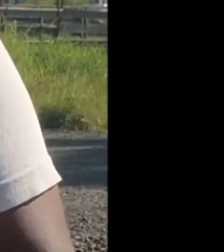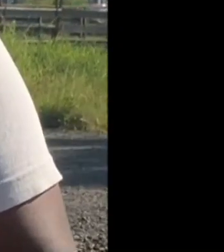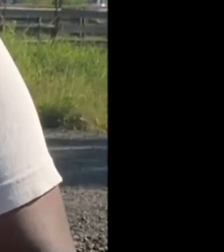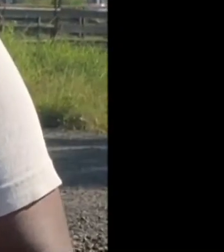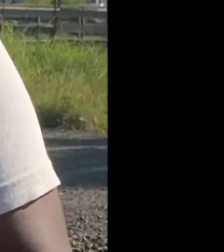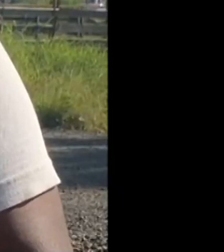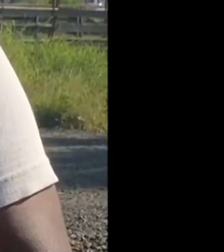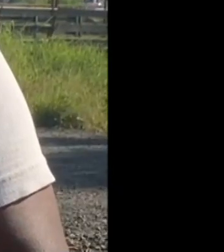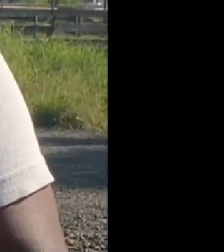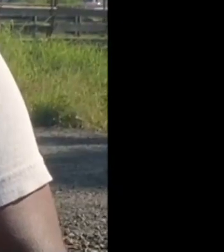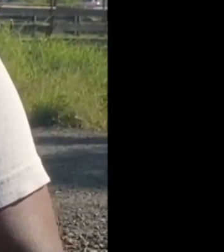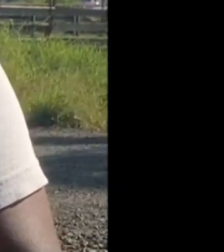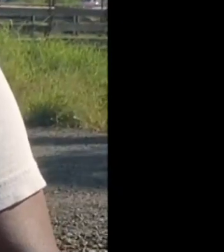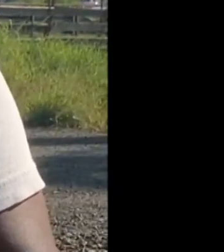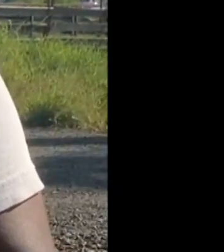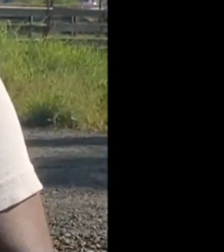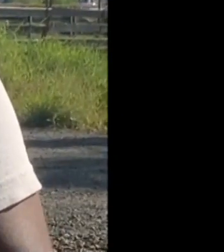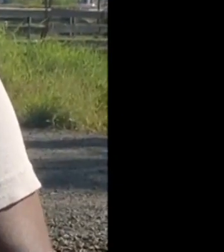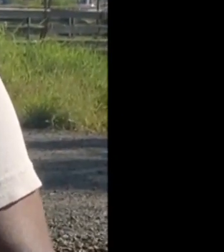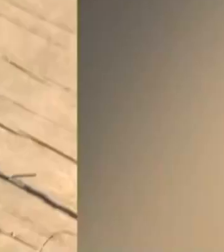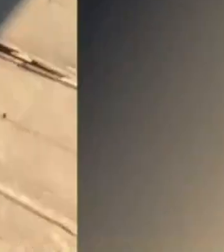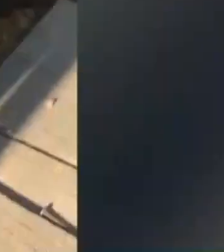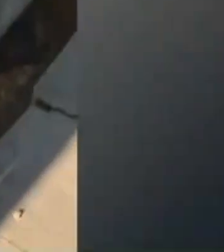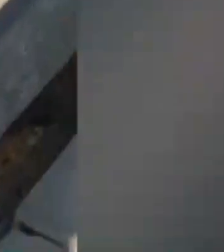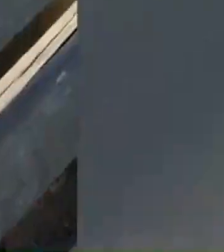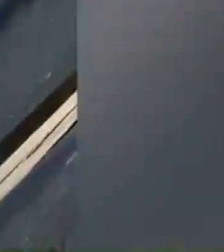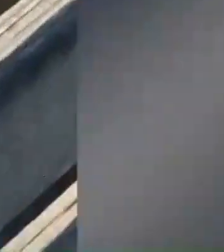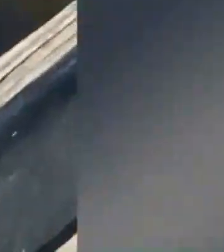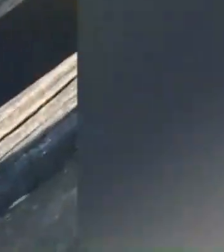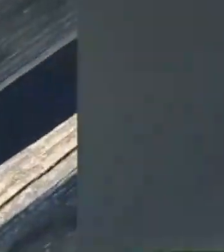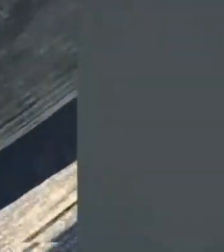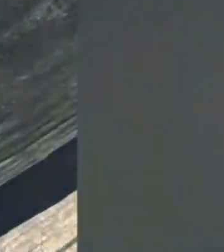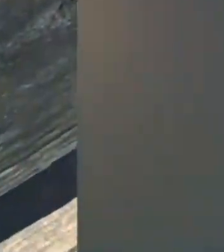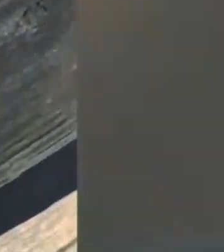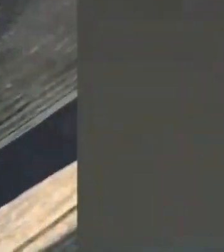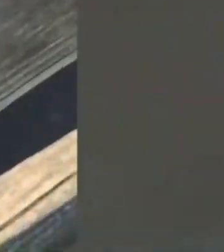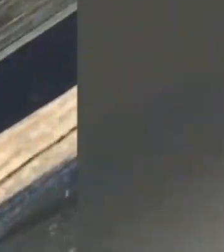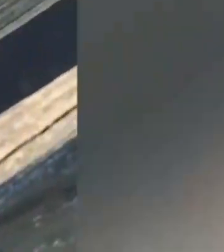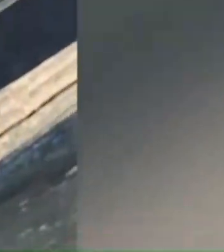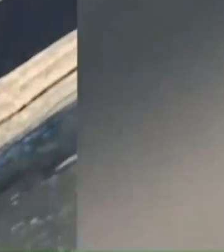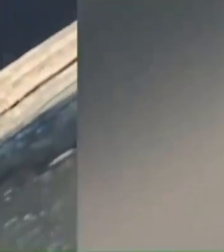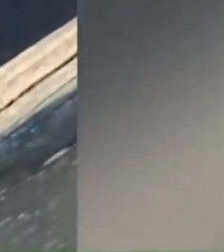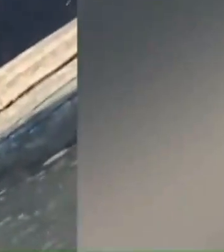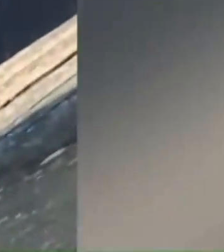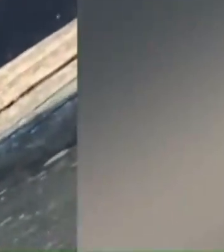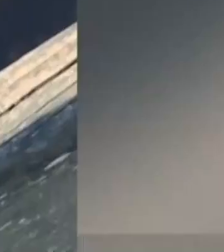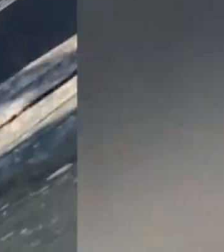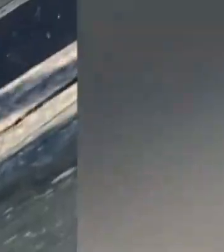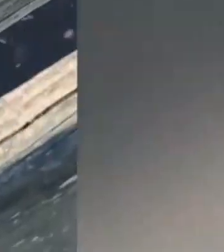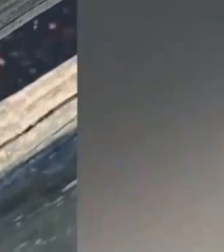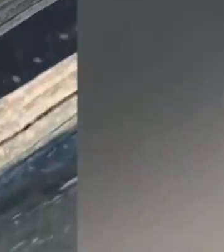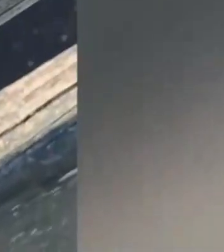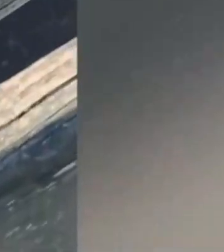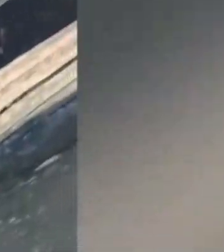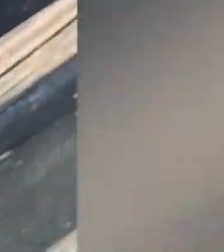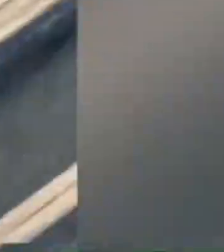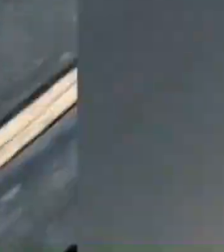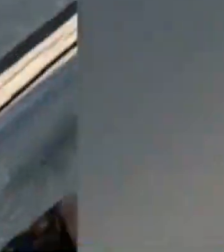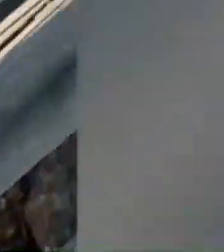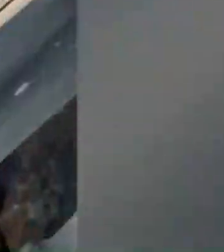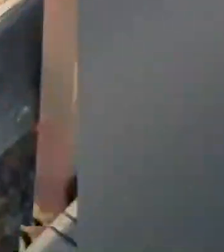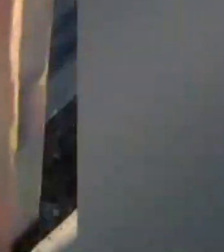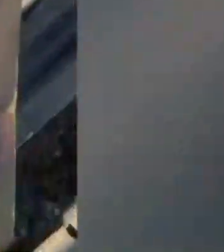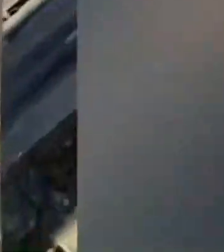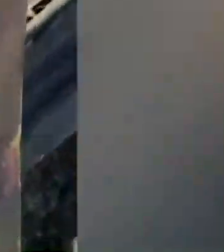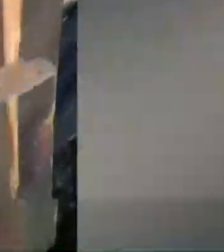Então já presenciei bastante acidente, principalmente pessoal de moto. O pessoal cai bastante. É um perigo para as crianças, porque elas não têm o guarda-corpo do lado, elas não